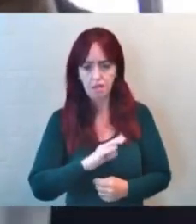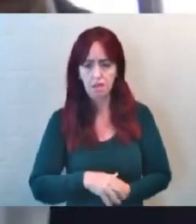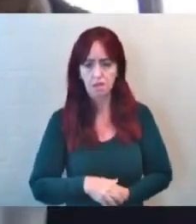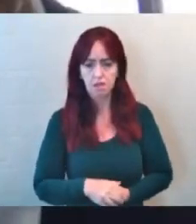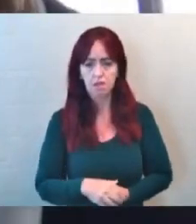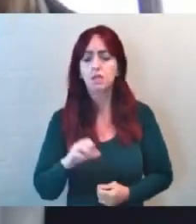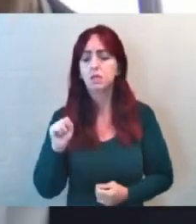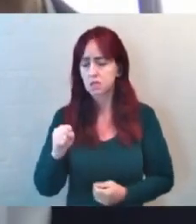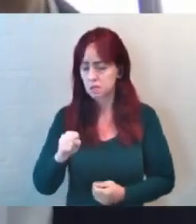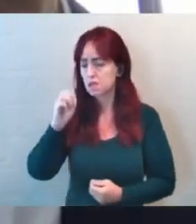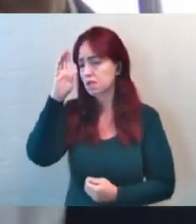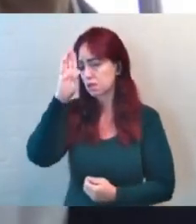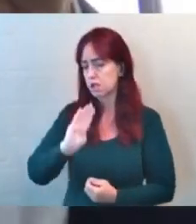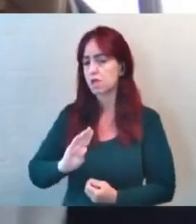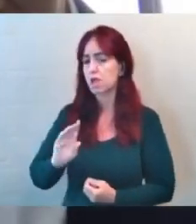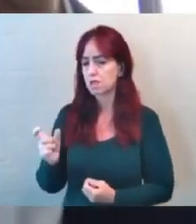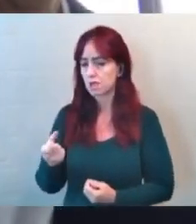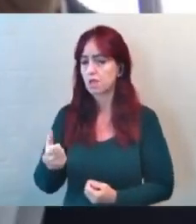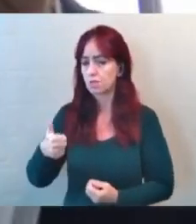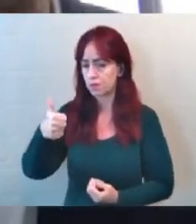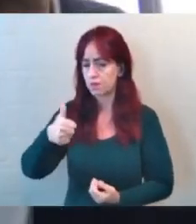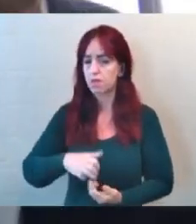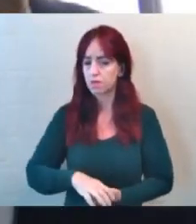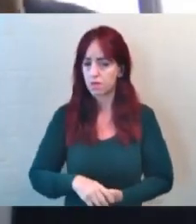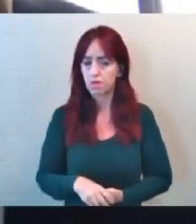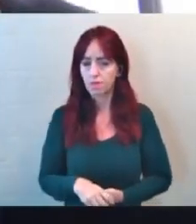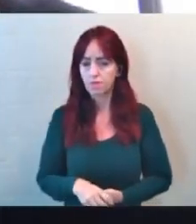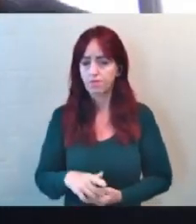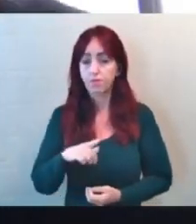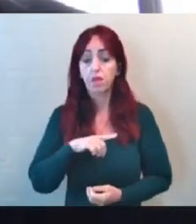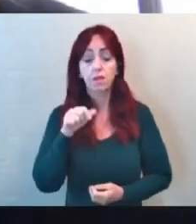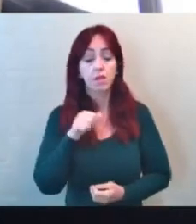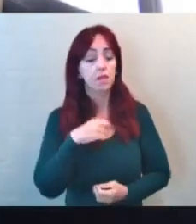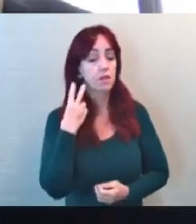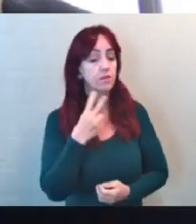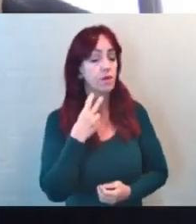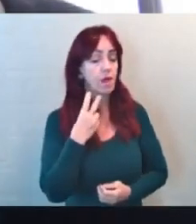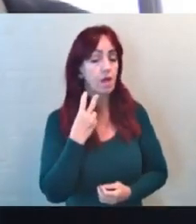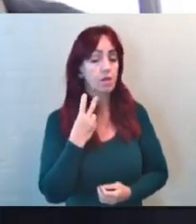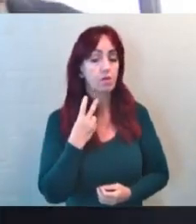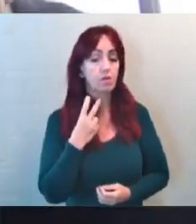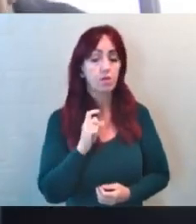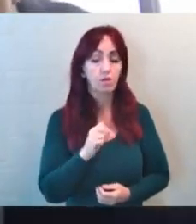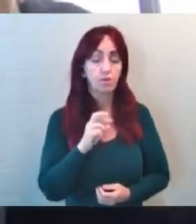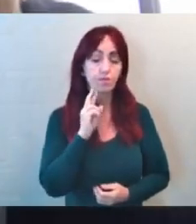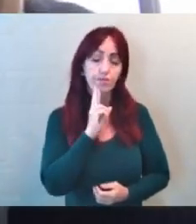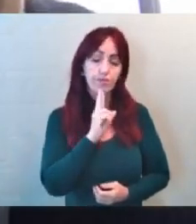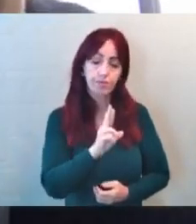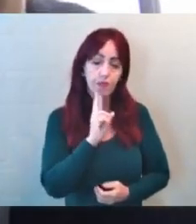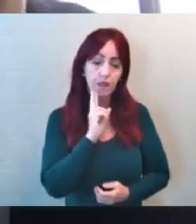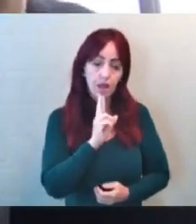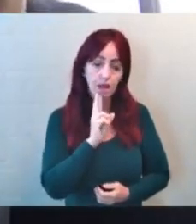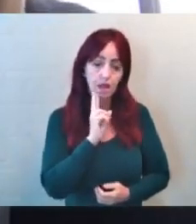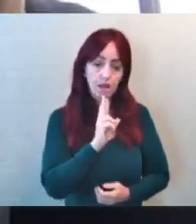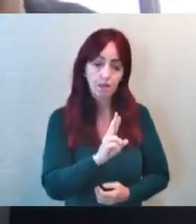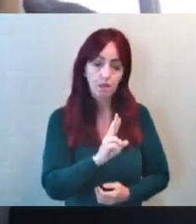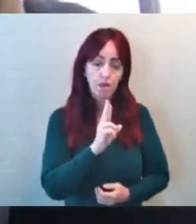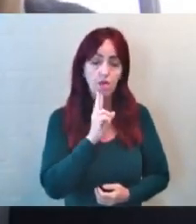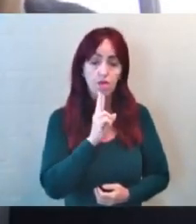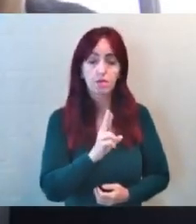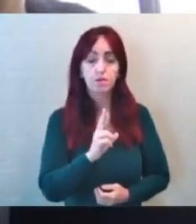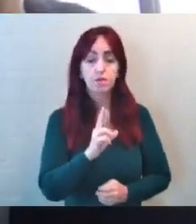Primeiro cartão é gratuito. Eu tenho aqui, vereadora, a resposta